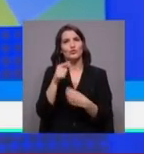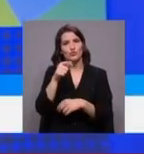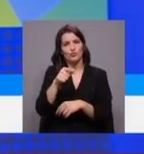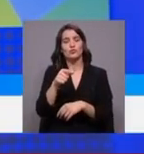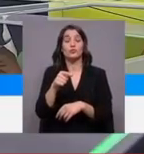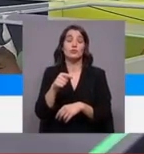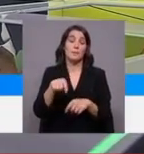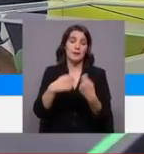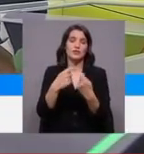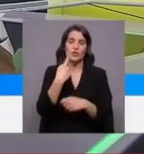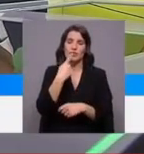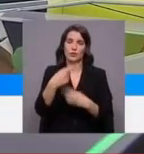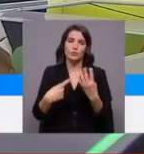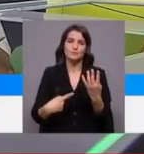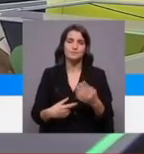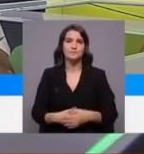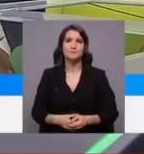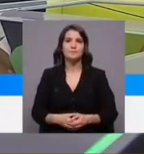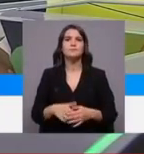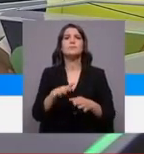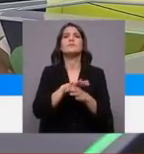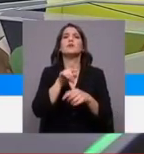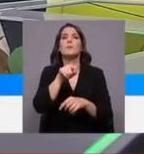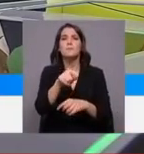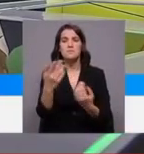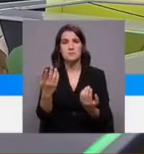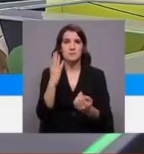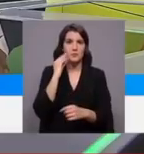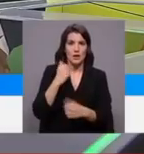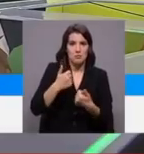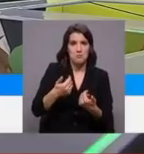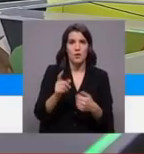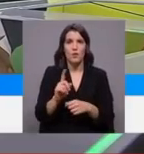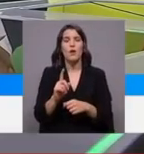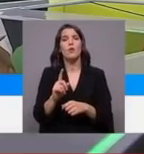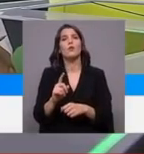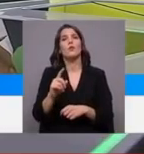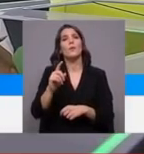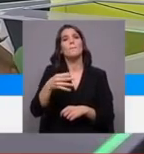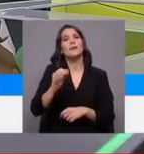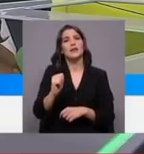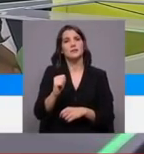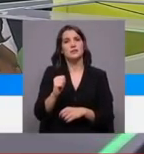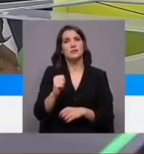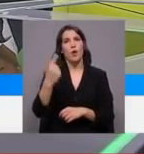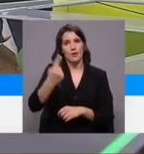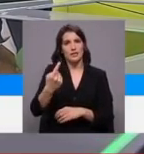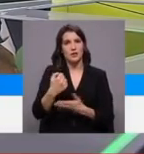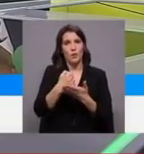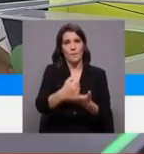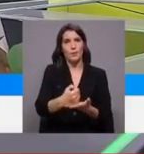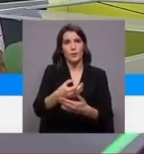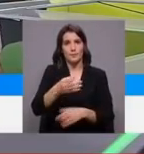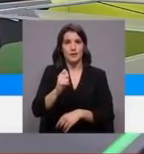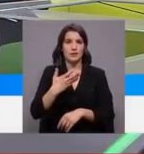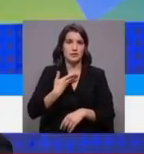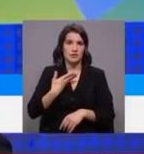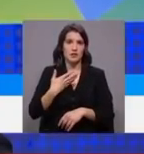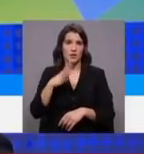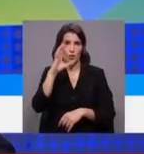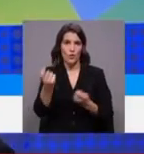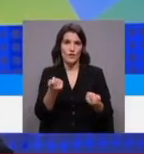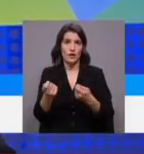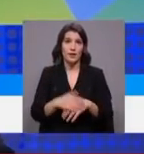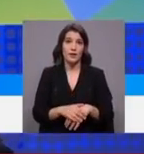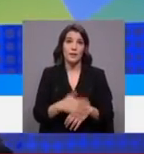agora é que nessa circunstância seria bem o apoio uma obrigação do PS em ajudar o pé escolherem as réguas dizer